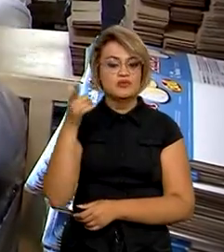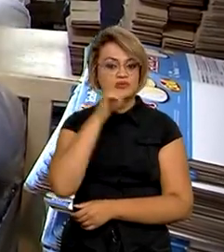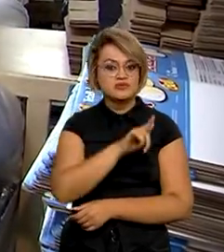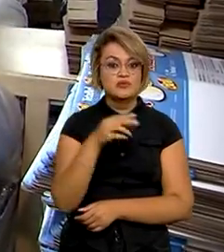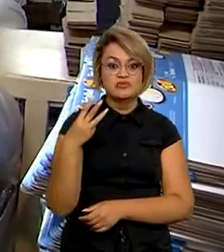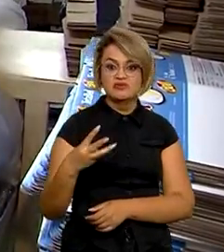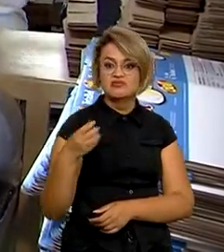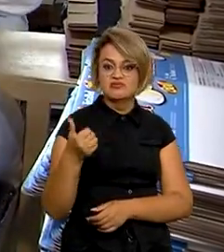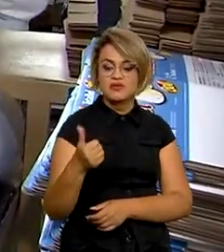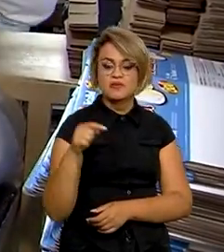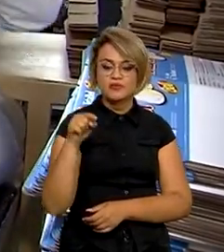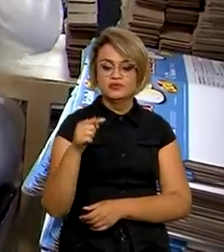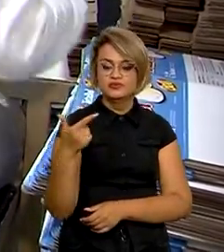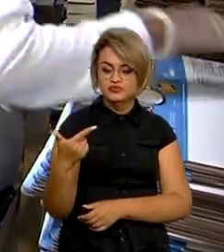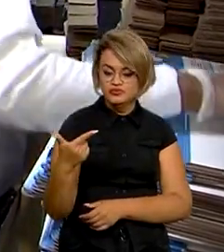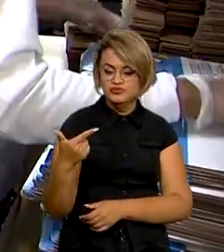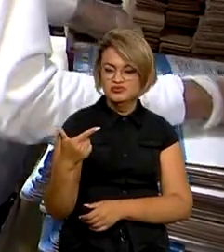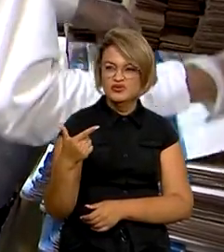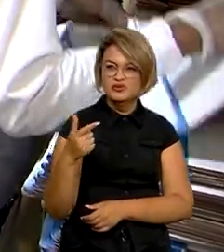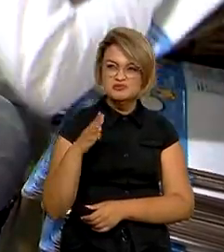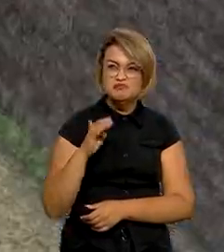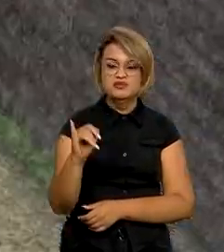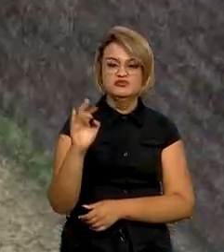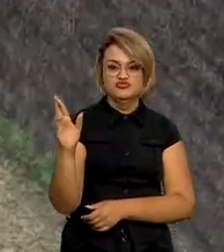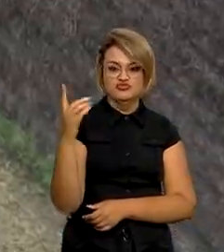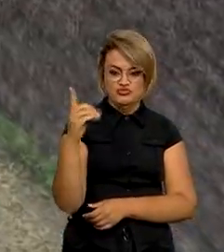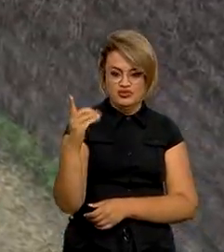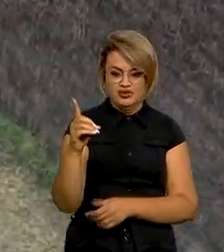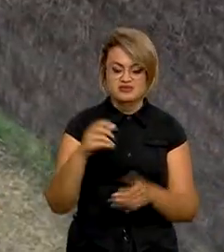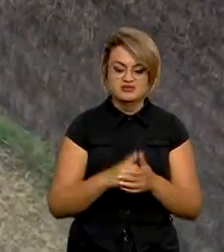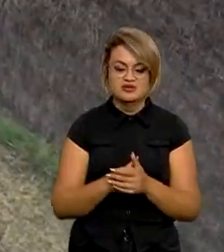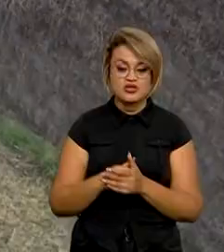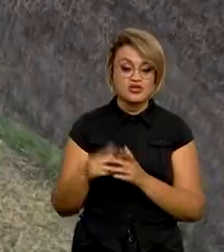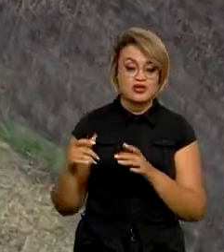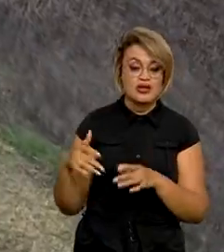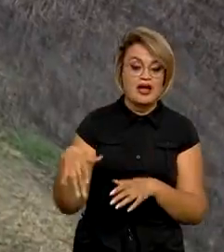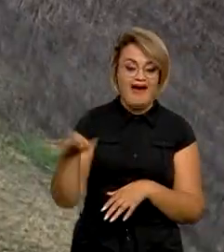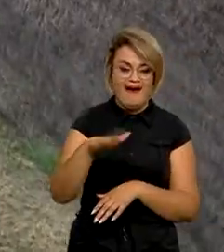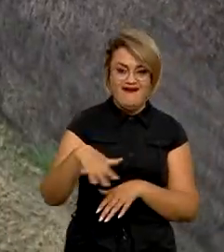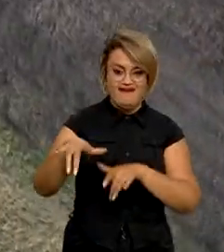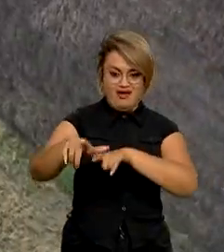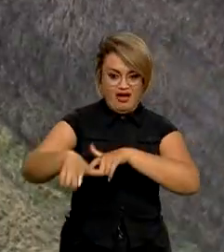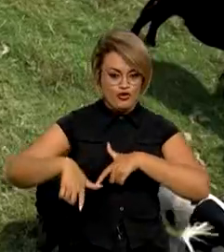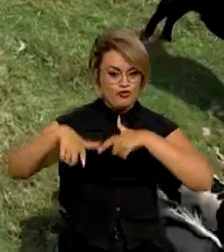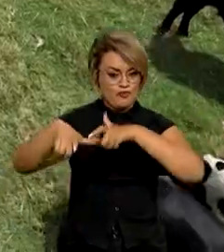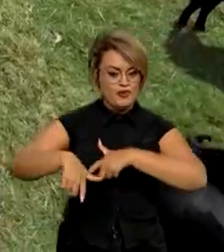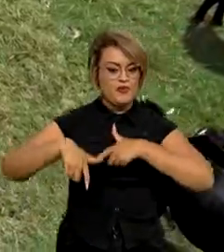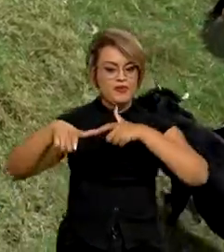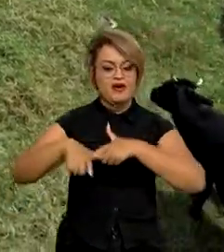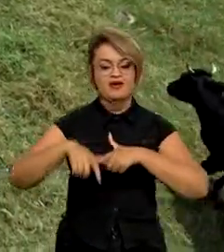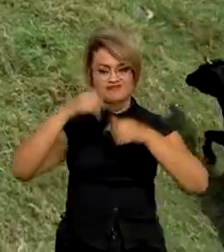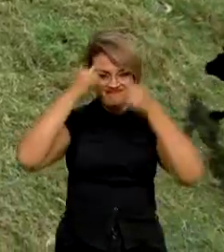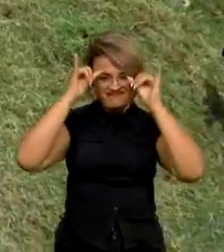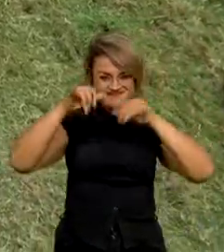31,2 bilhões de dólares. Desse total, a agropecuária representou